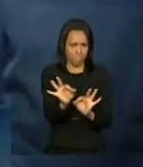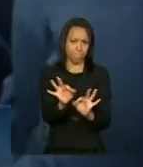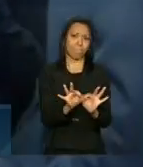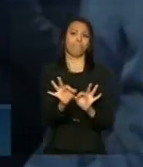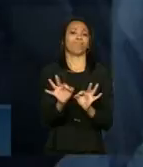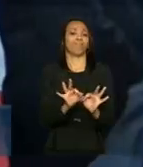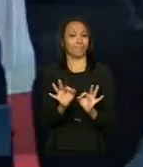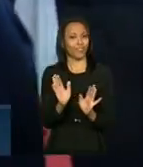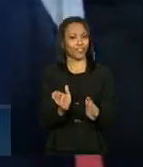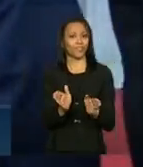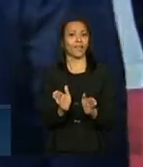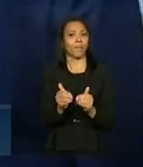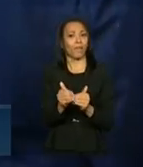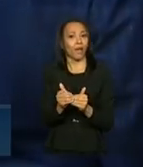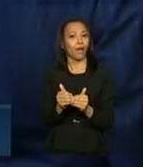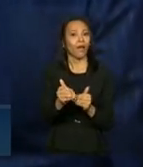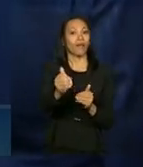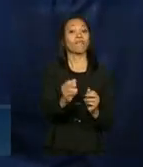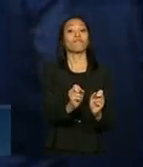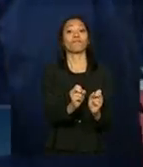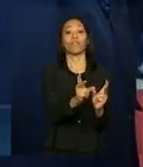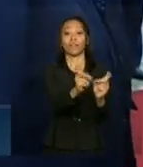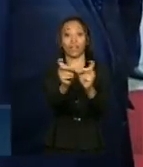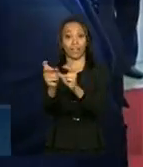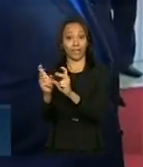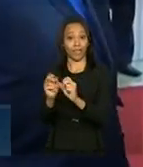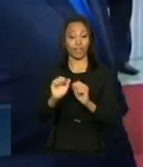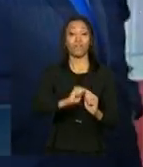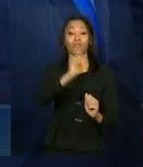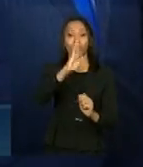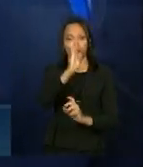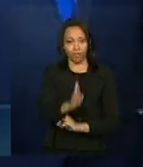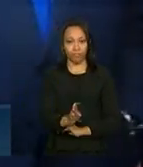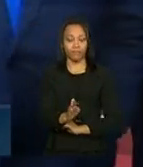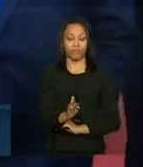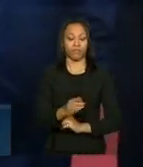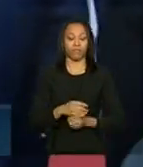para colocar os seus produtos no mercado internacional.